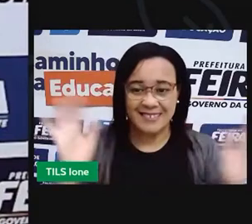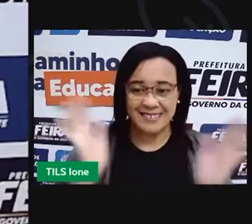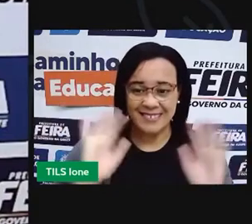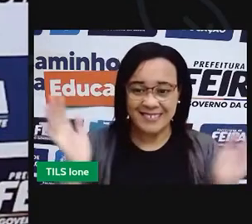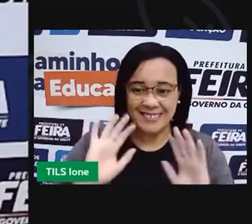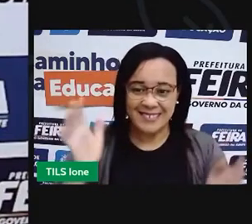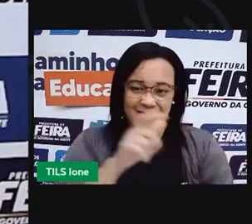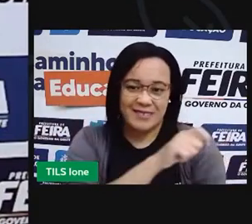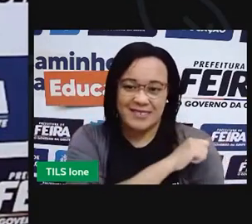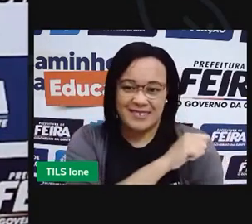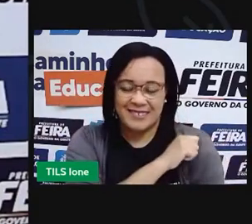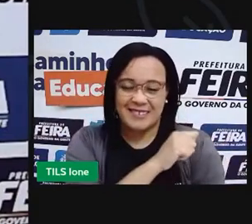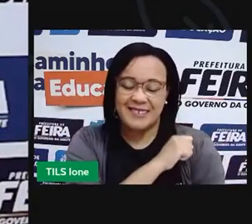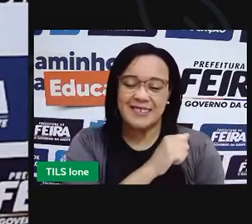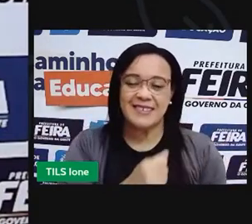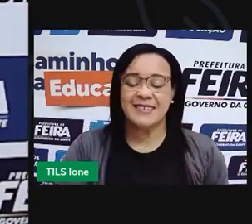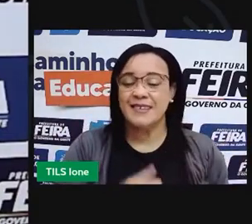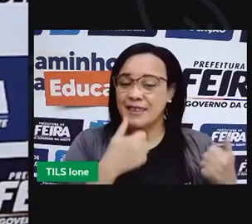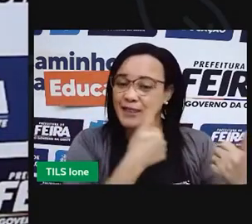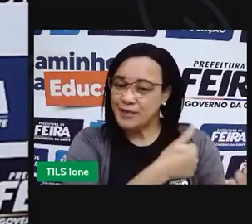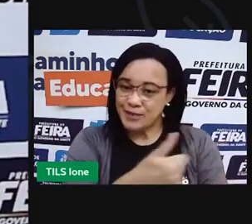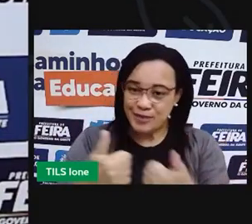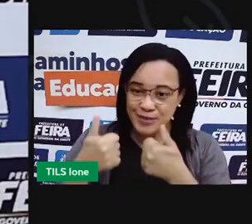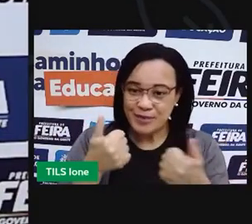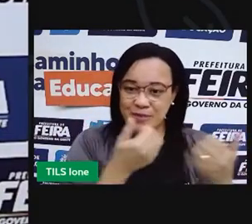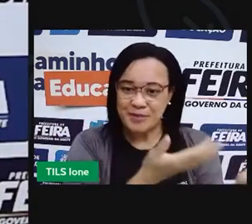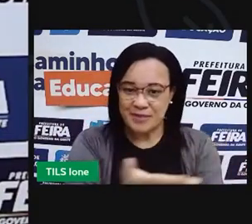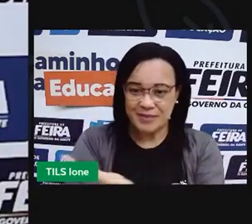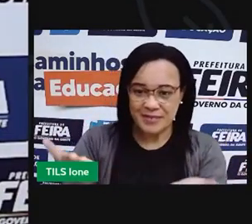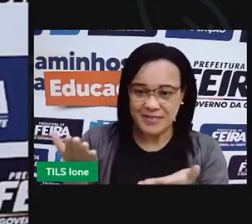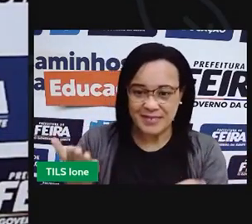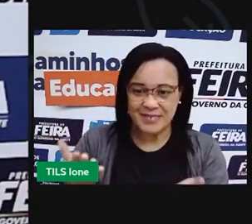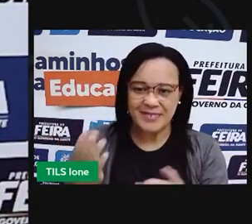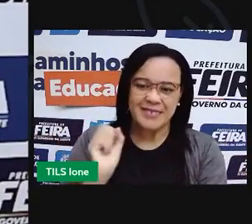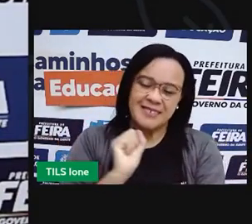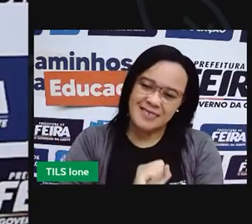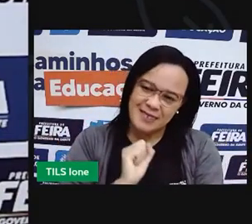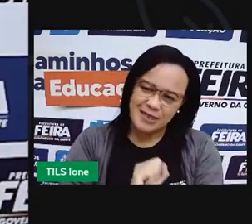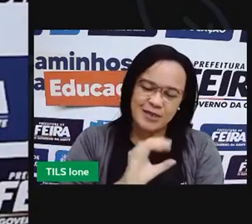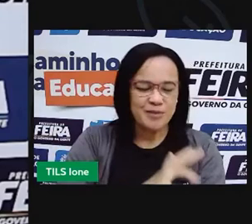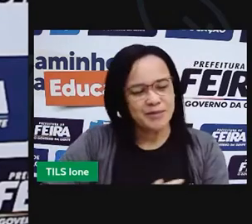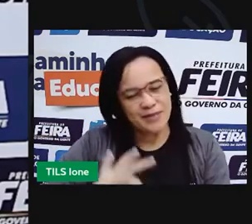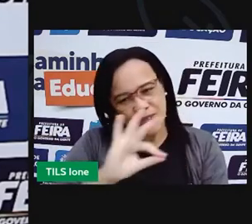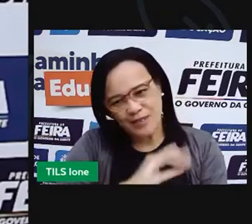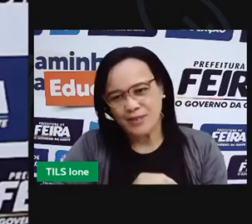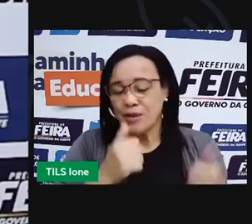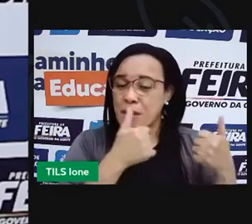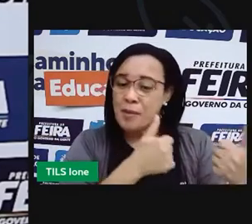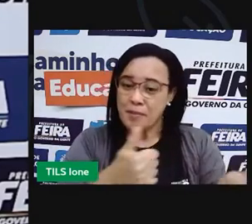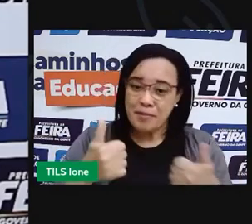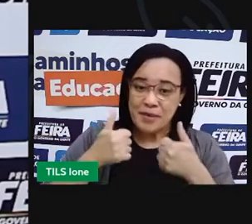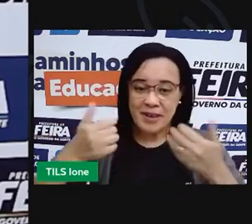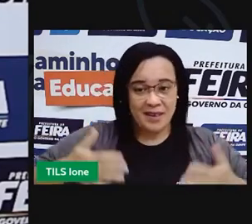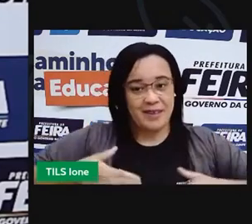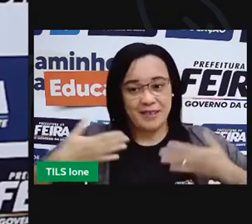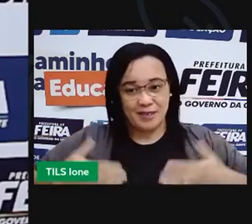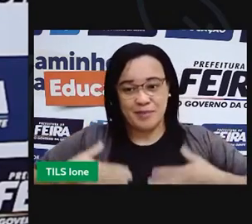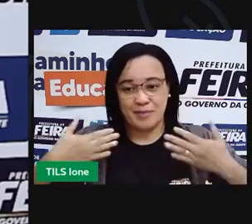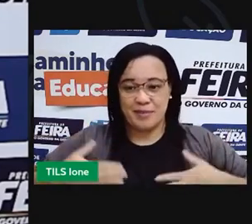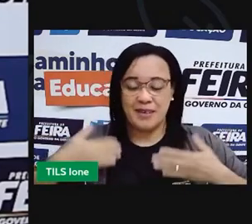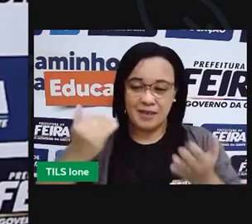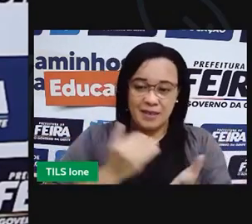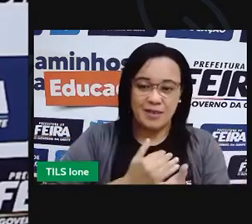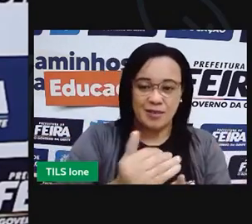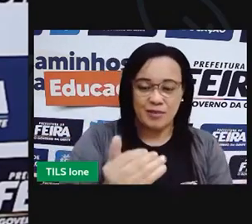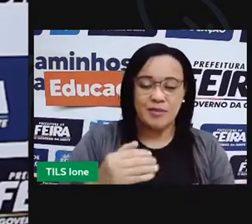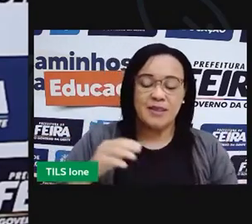criança, tudo bem com vocês? Espero que estejam todos muito bem e animados para a gente começar mais um momento de